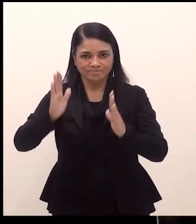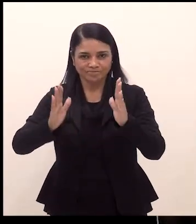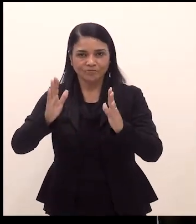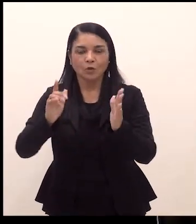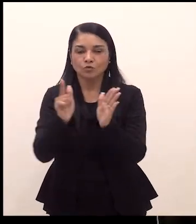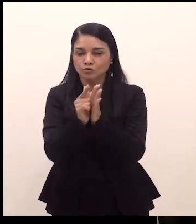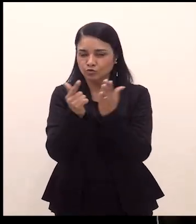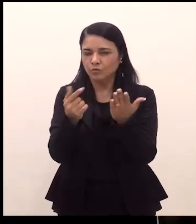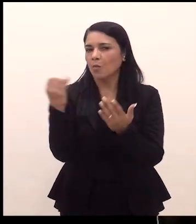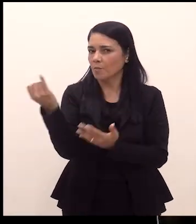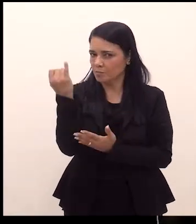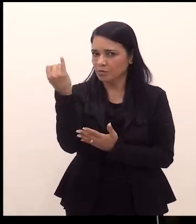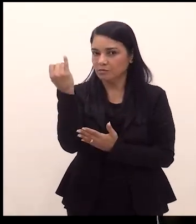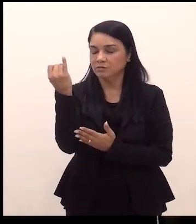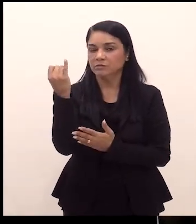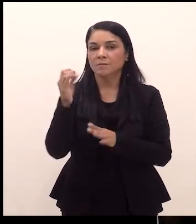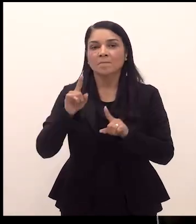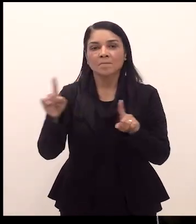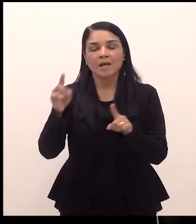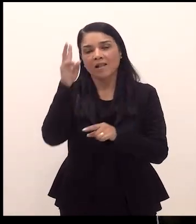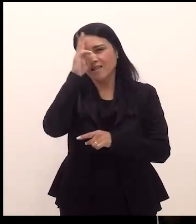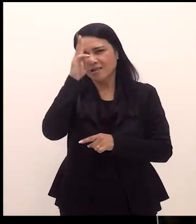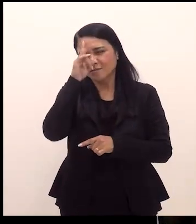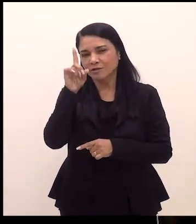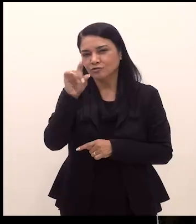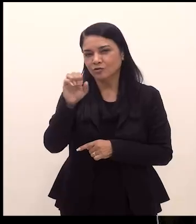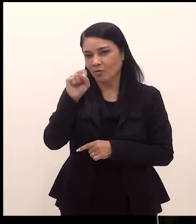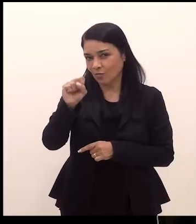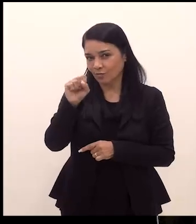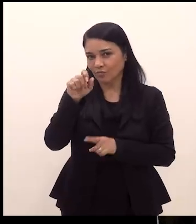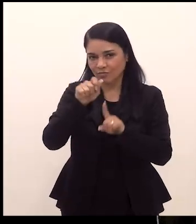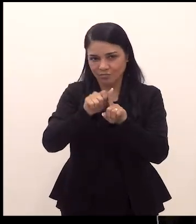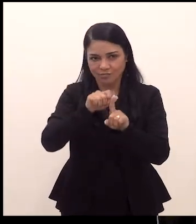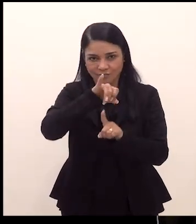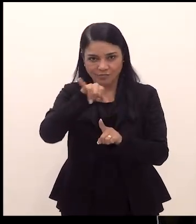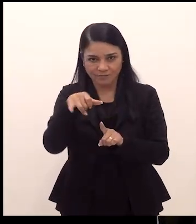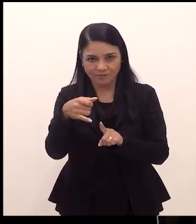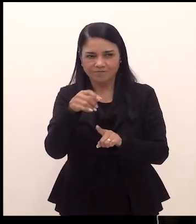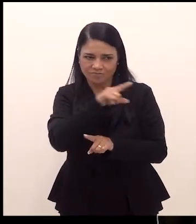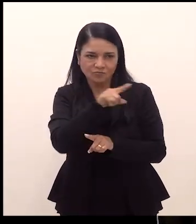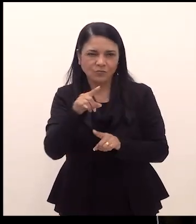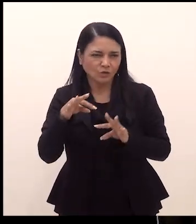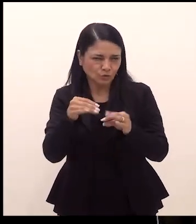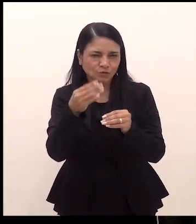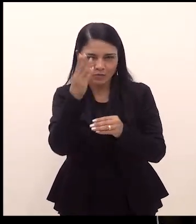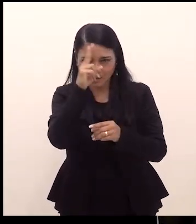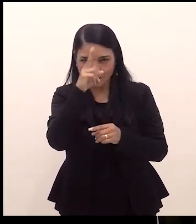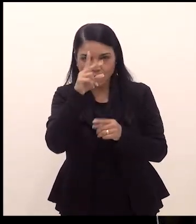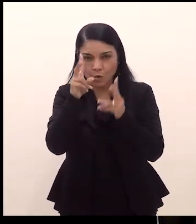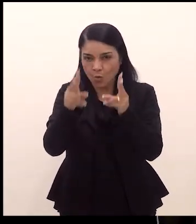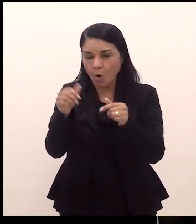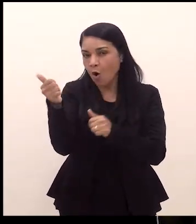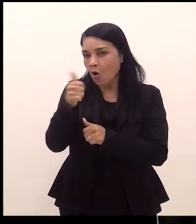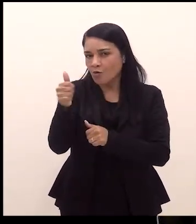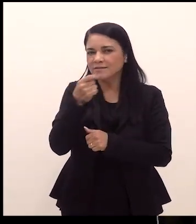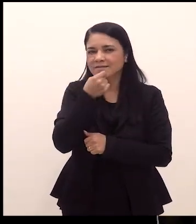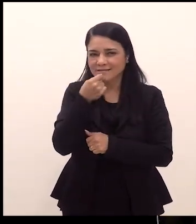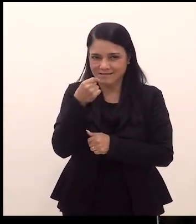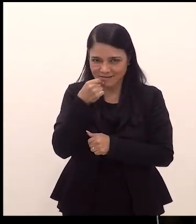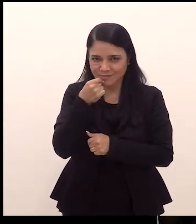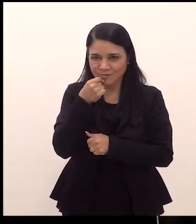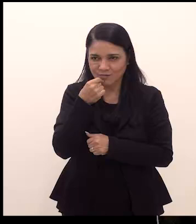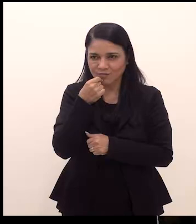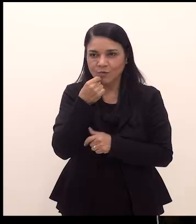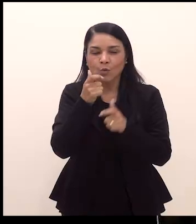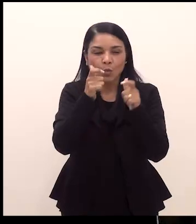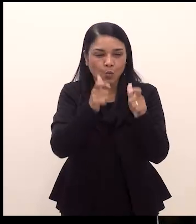claro que a relevância do jornal continua, mas quando a gente tenta lembrar do 8 de janeiro, eu acho que todo mundo lembra, assim, mais ou menos igual o